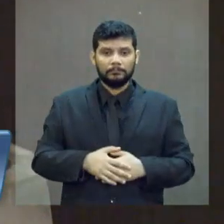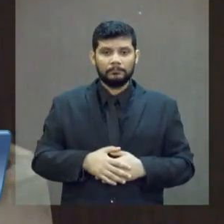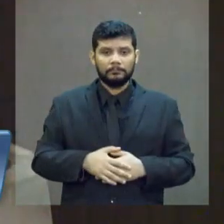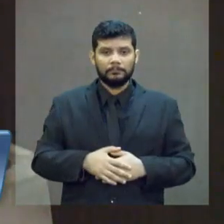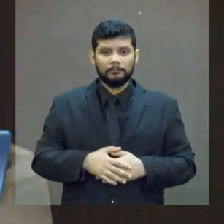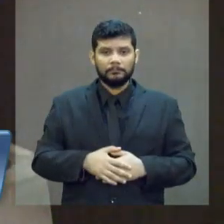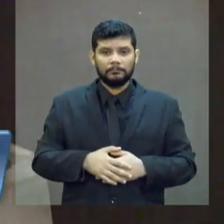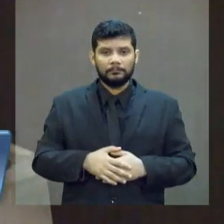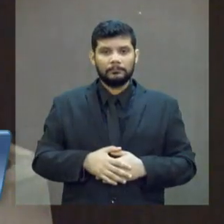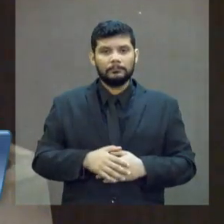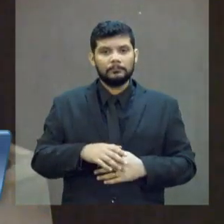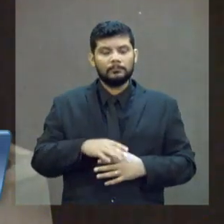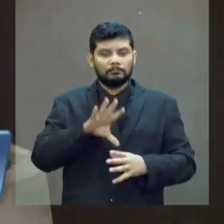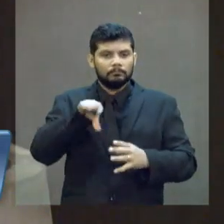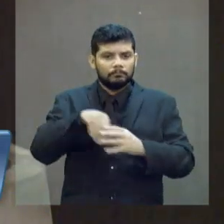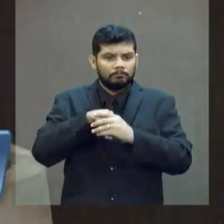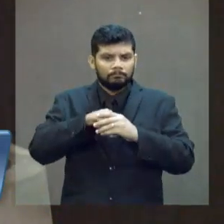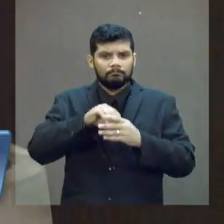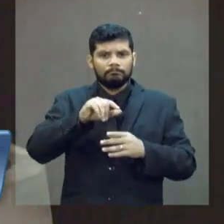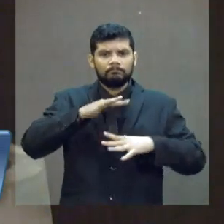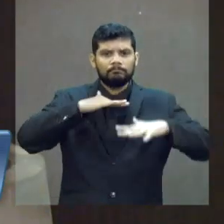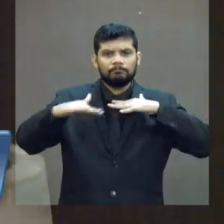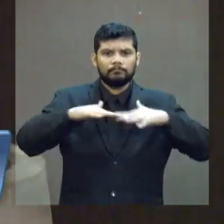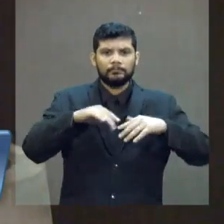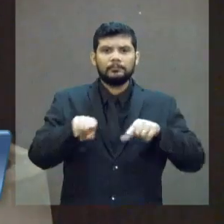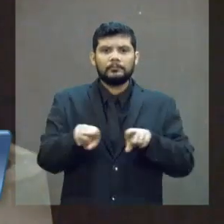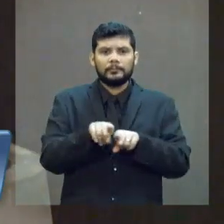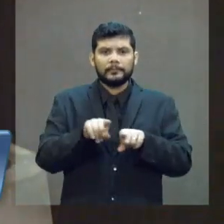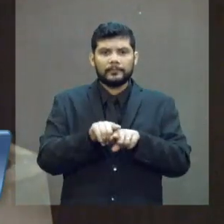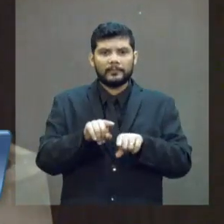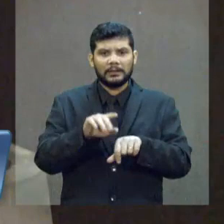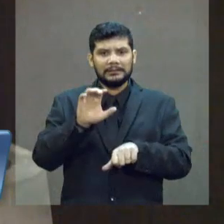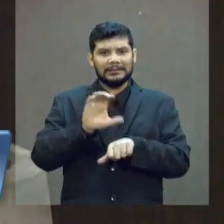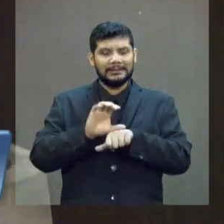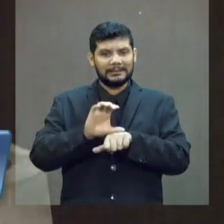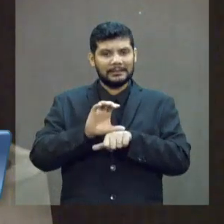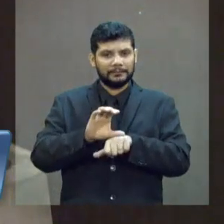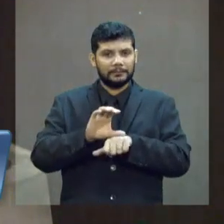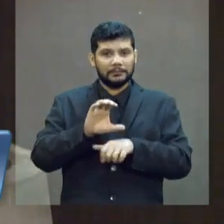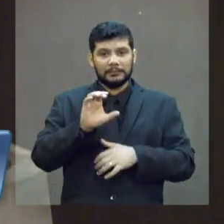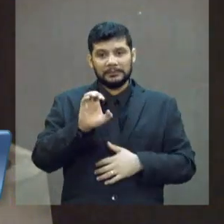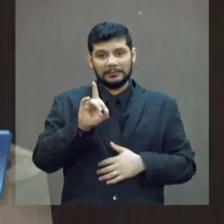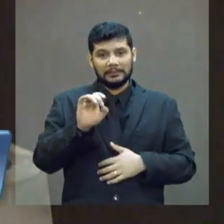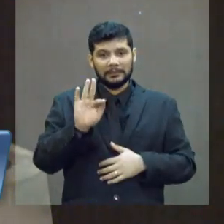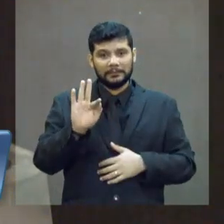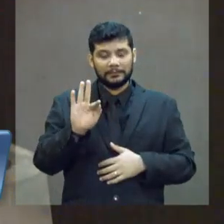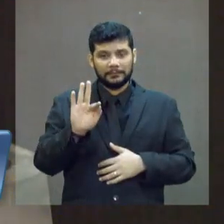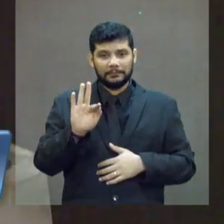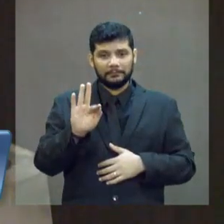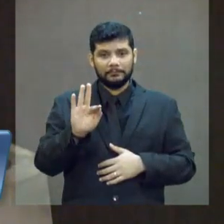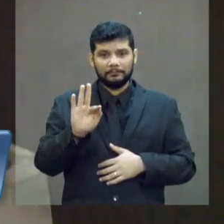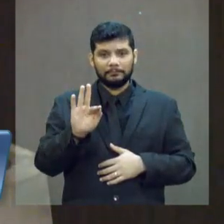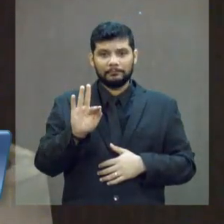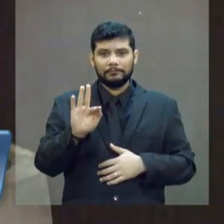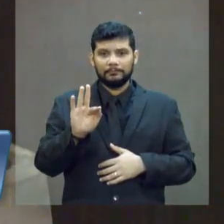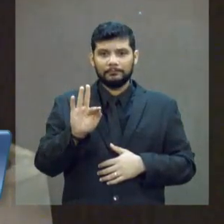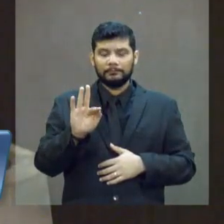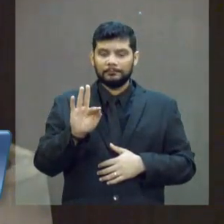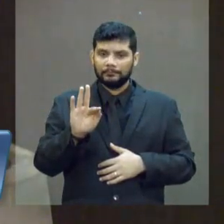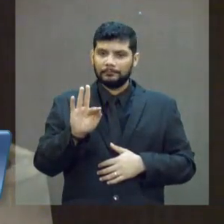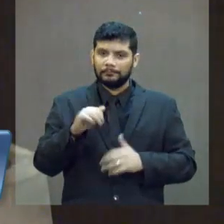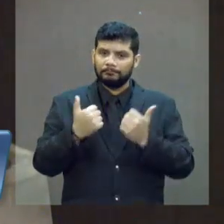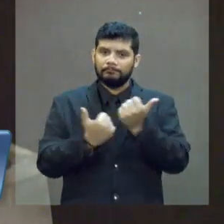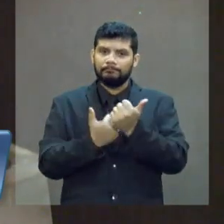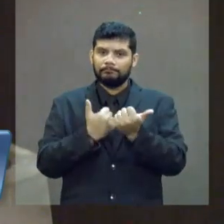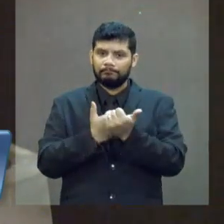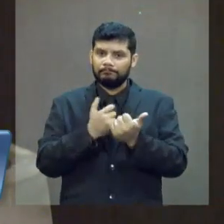integrantes desses movimentos, do SEDEF, o seu vice-presidente, Samuel Chaves, vice-presidente do Conselho Estadual dos Direitos